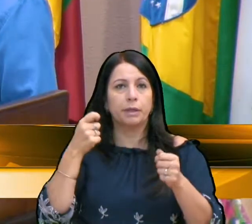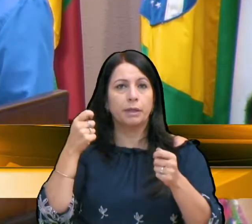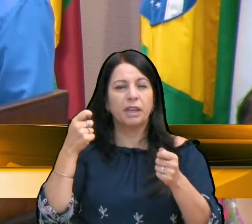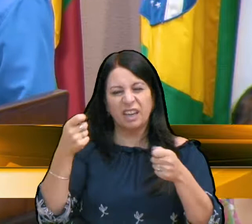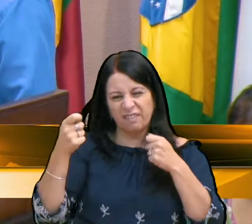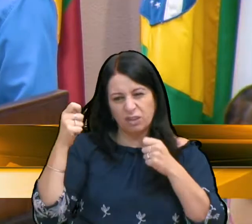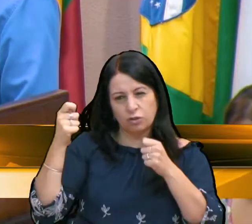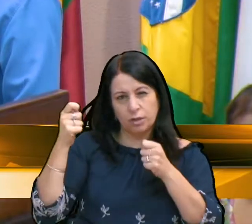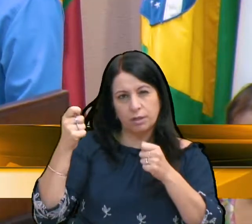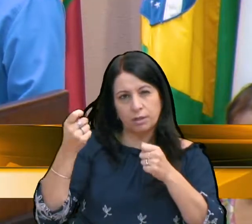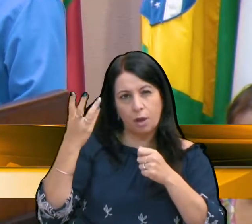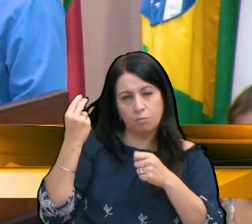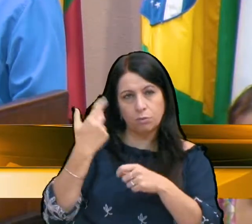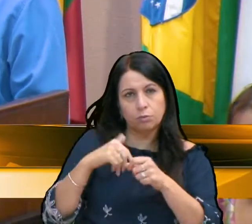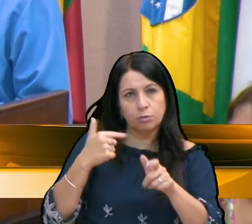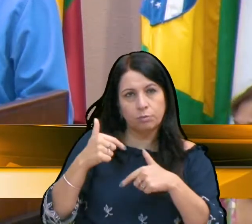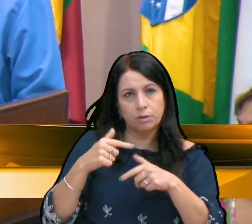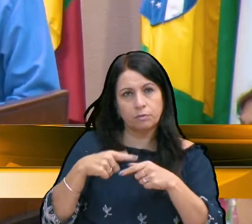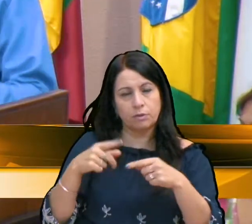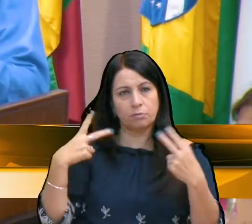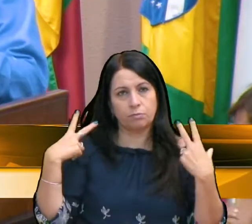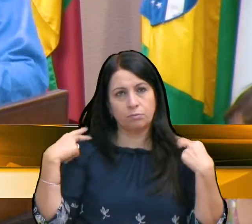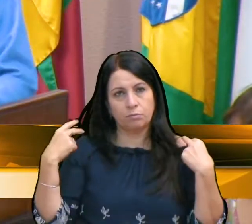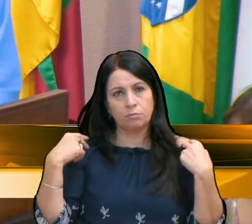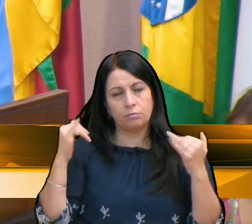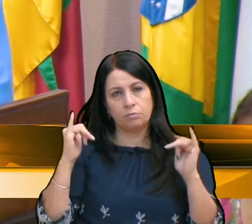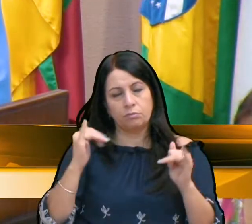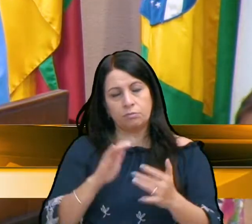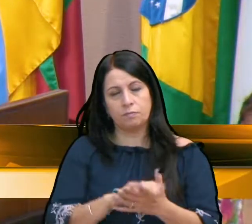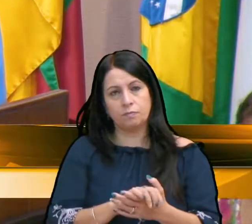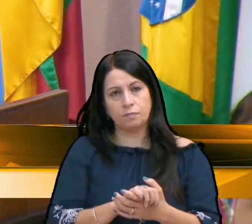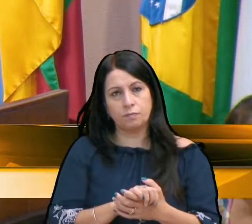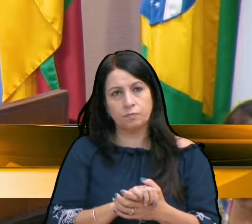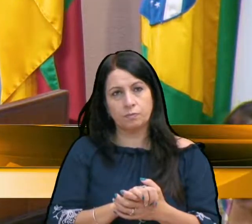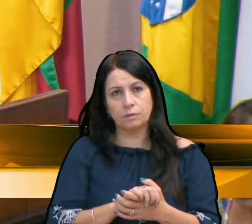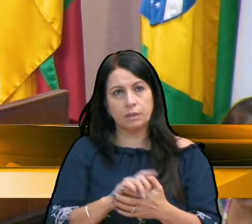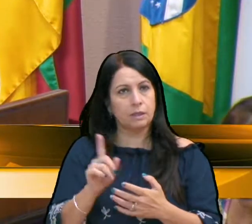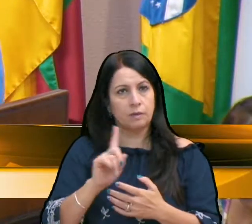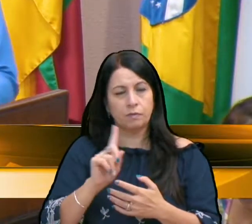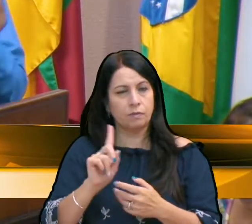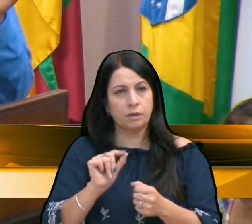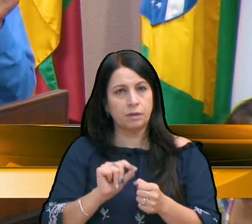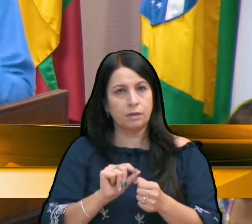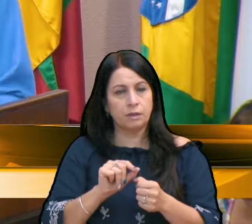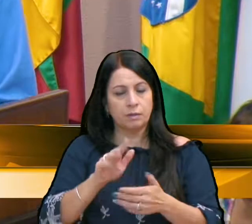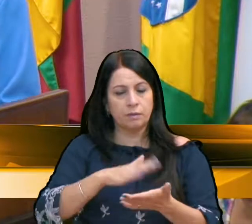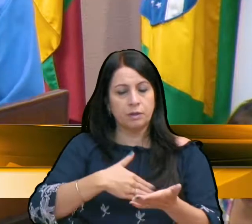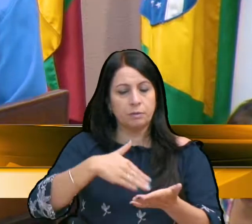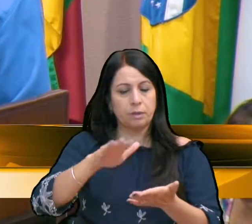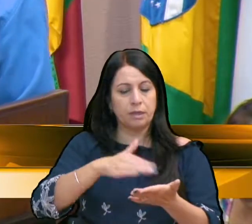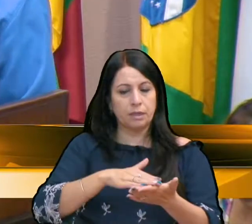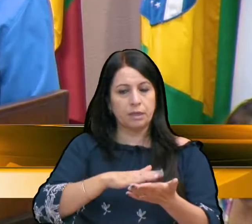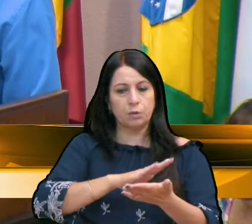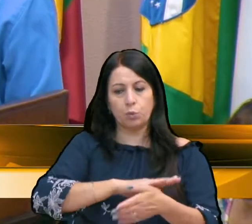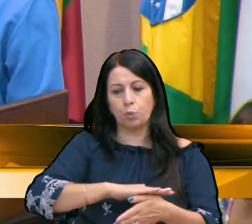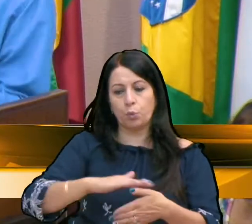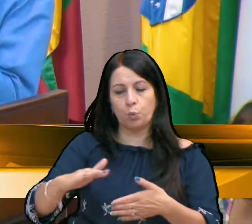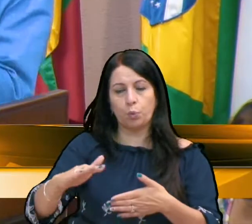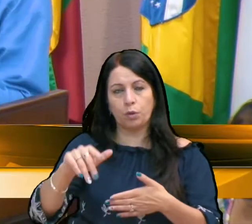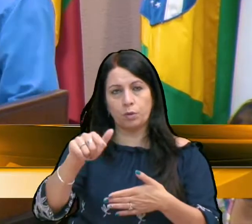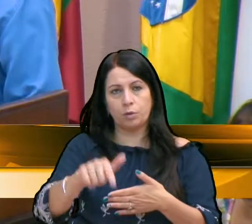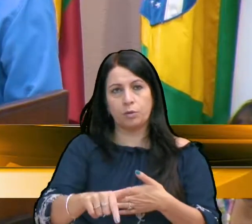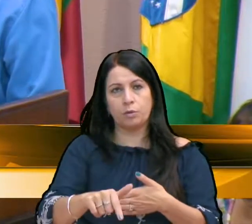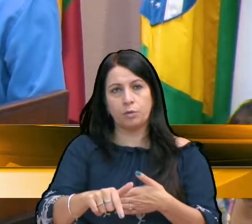há muito tempo, desde quando eu trabalhava de motorista de ônibus, que não vinha sendo pintado o asfalto do nosso,